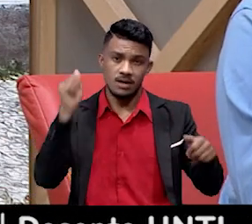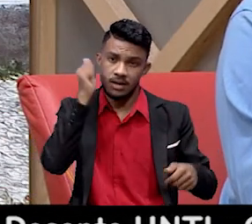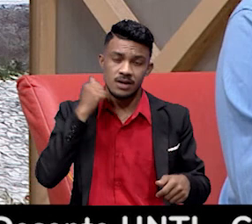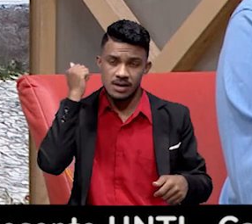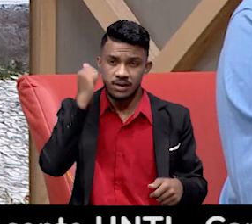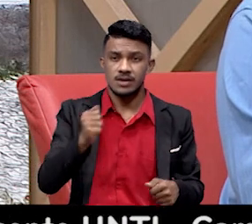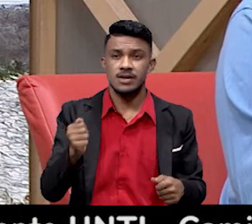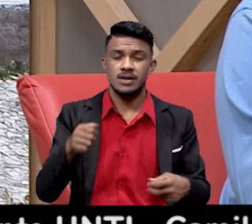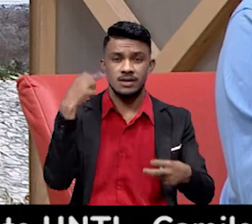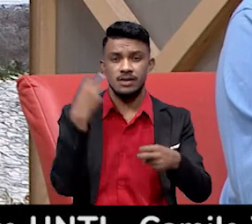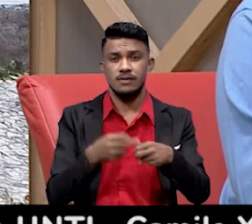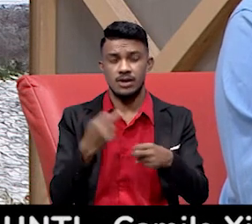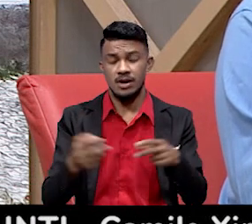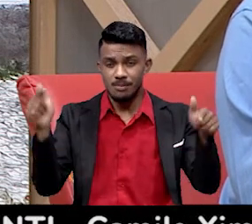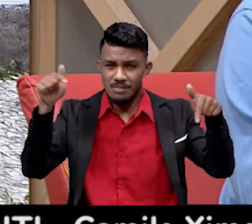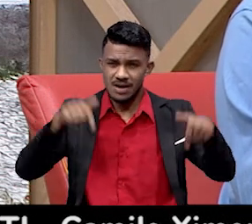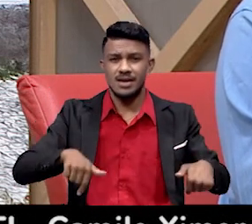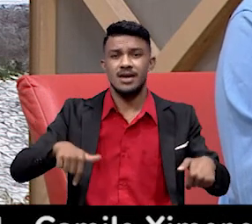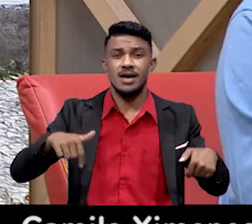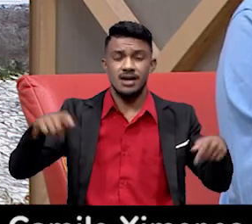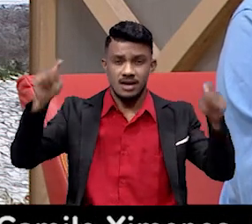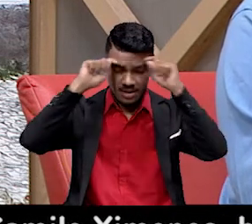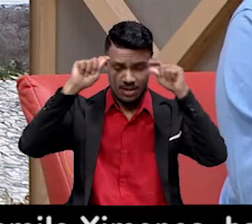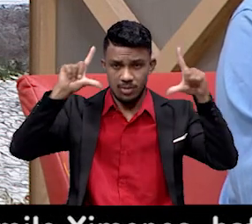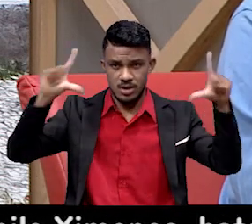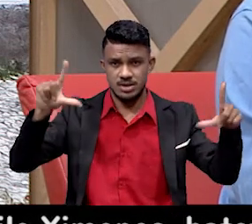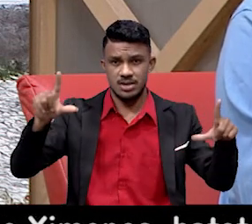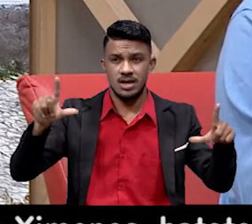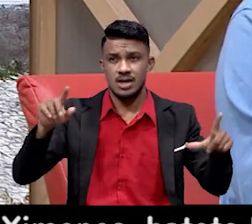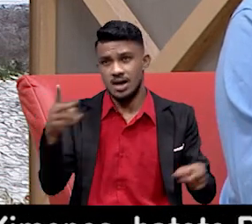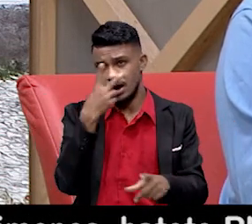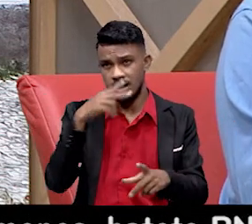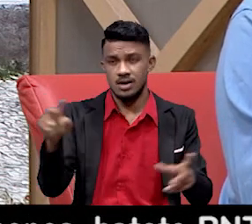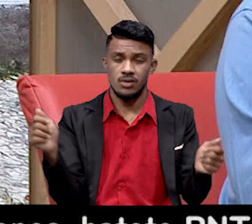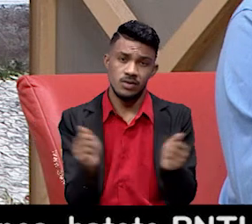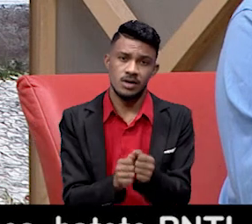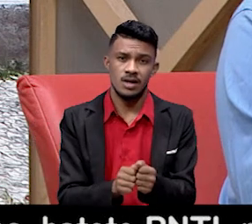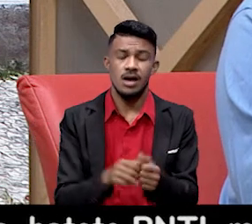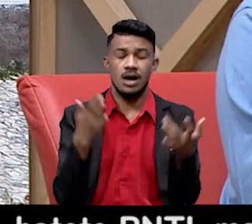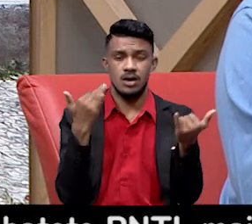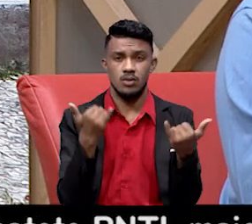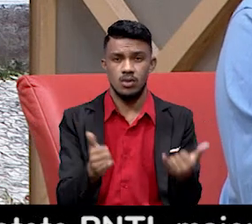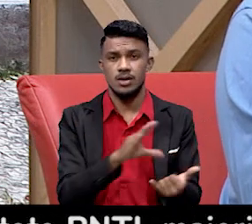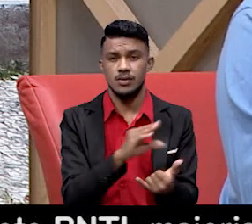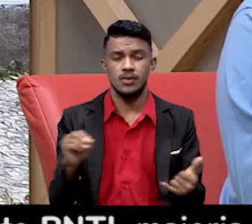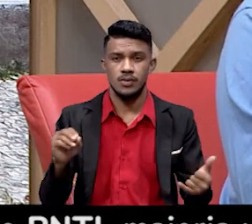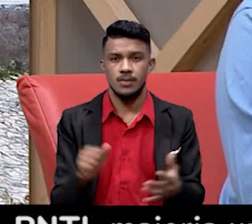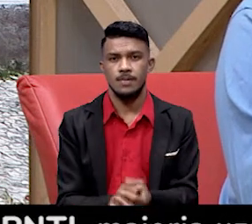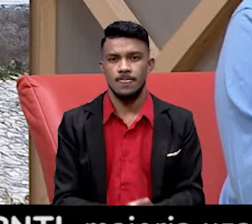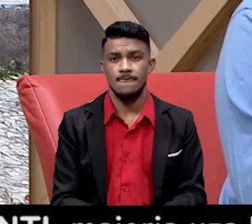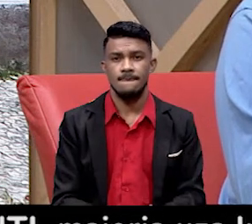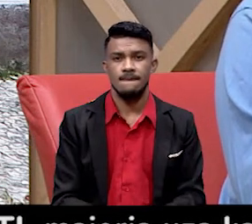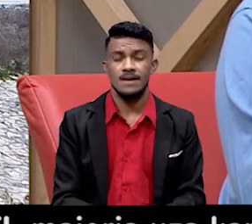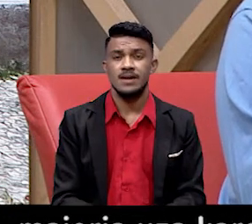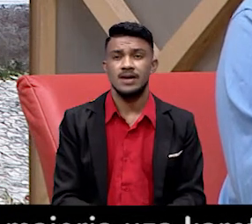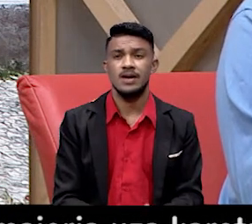ninia influencia mai iha itenia rai kompara ida ne ida agora dau nian ho ida foi